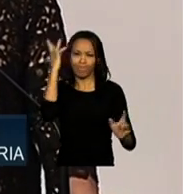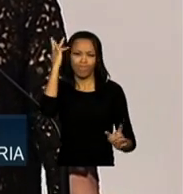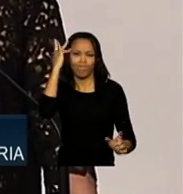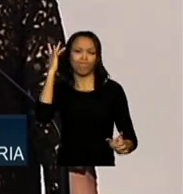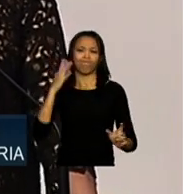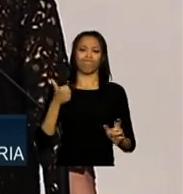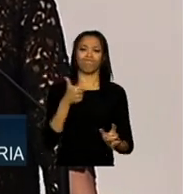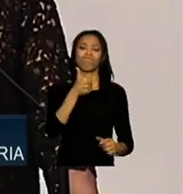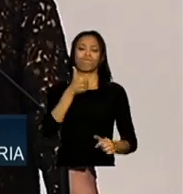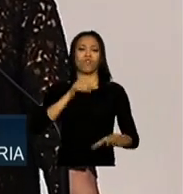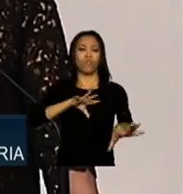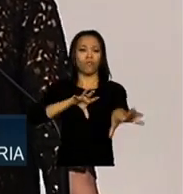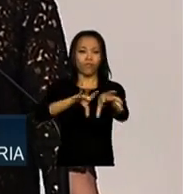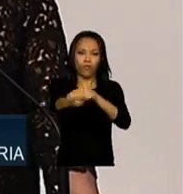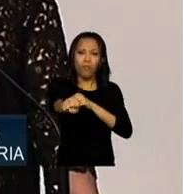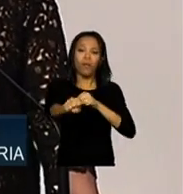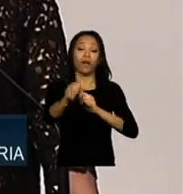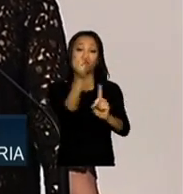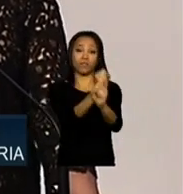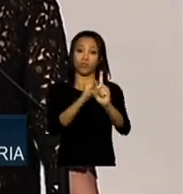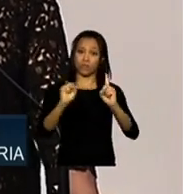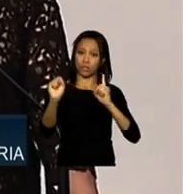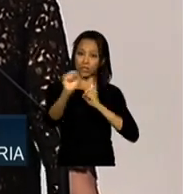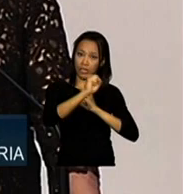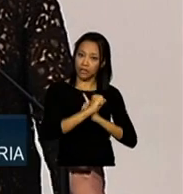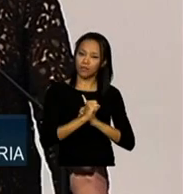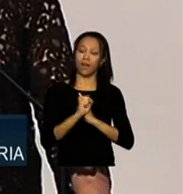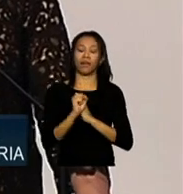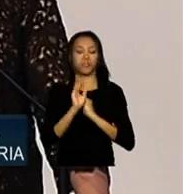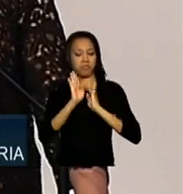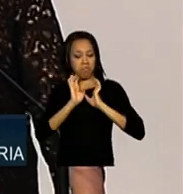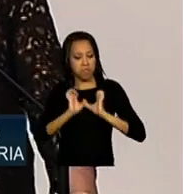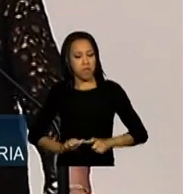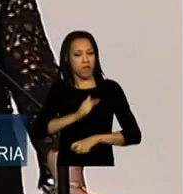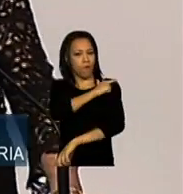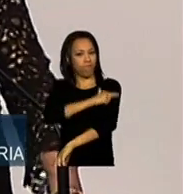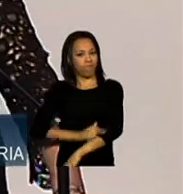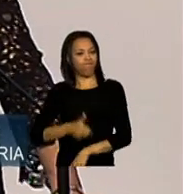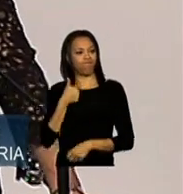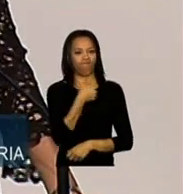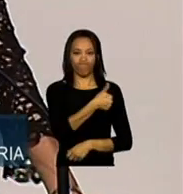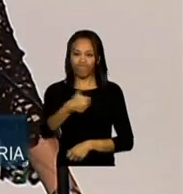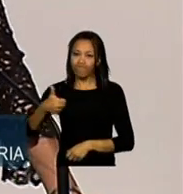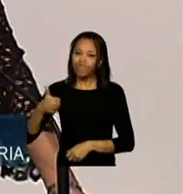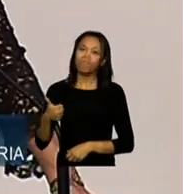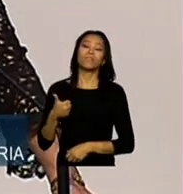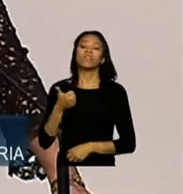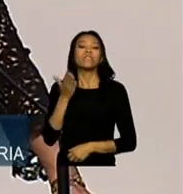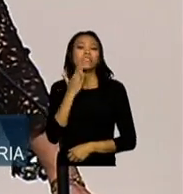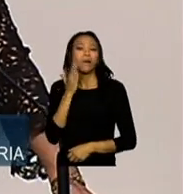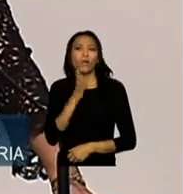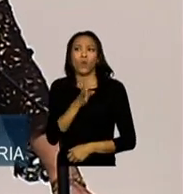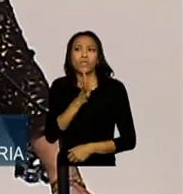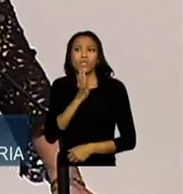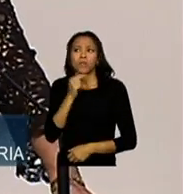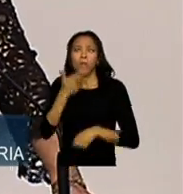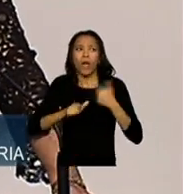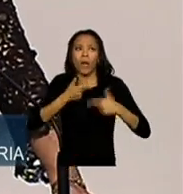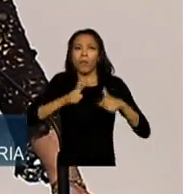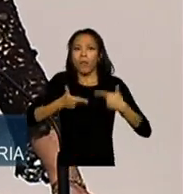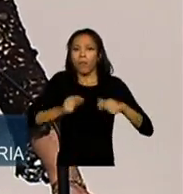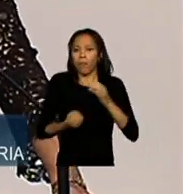formados, com uma sociedade cada vez mais bem educada e capaz de produzir conhecimento e